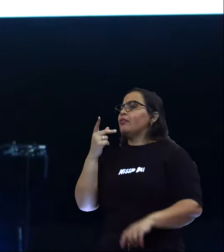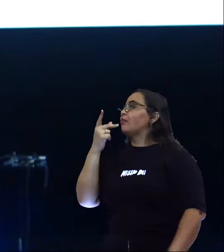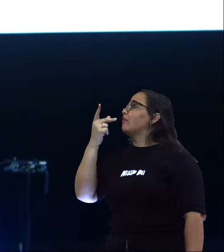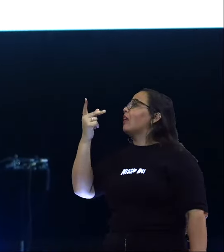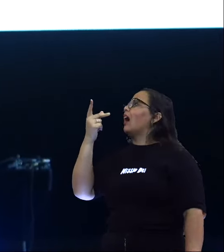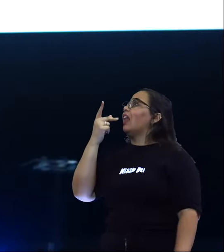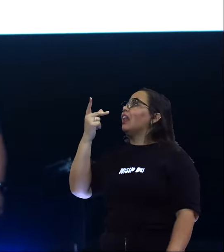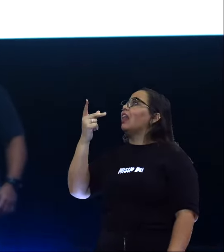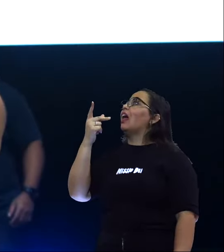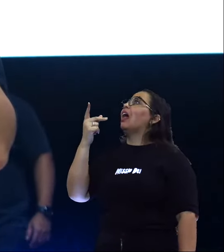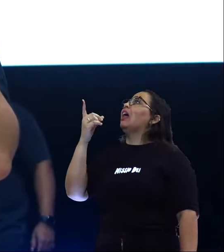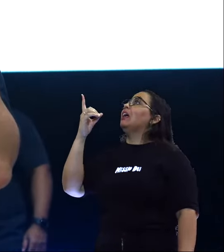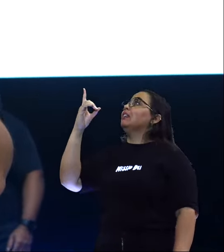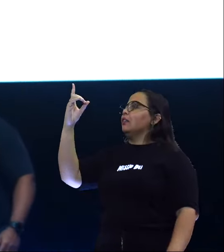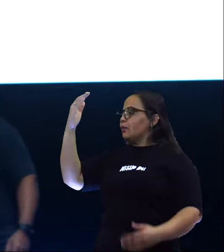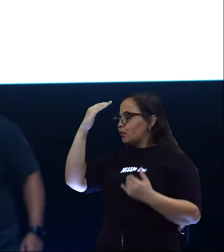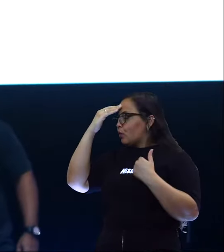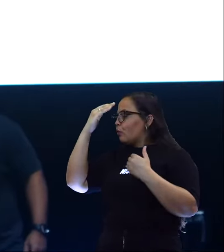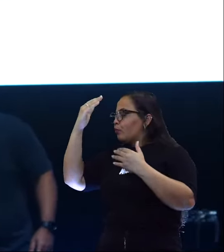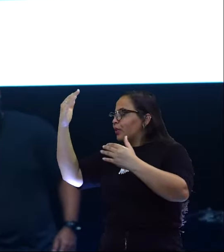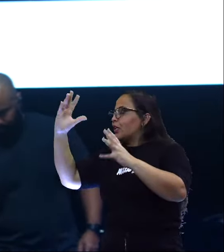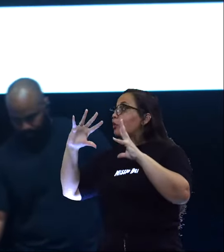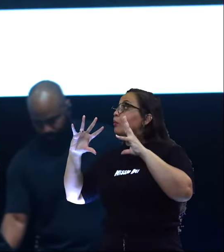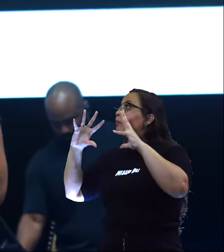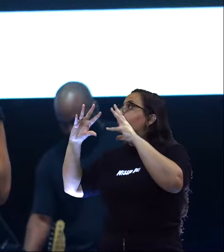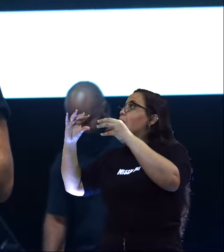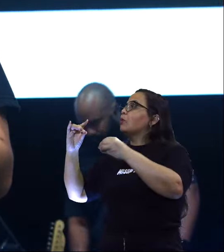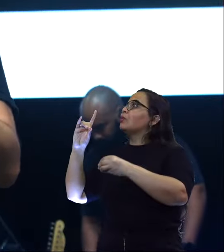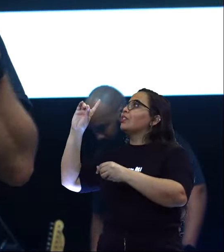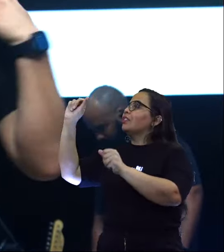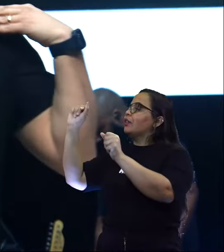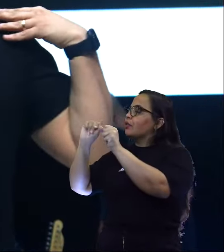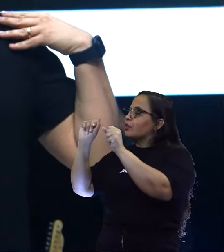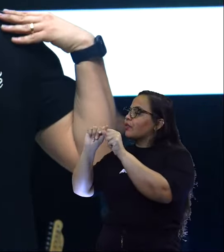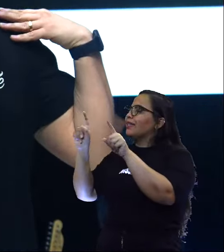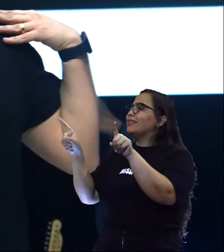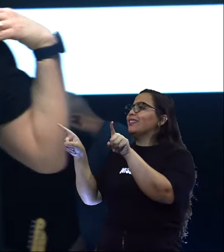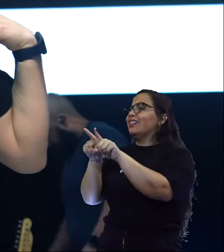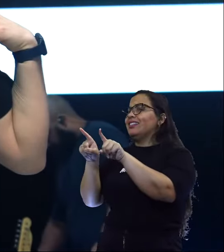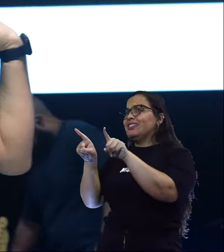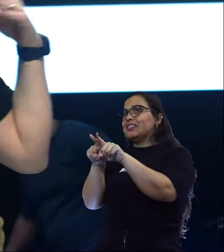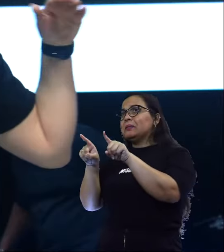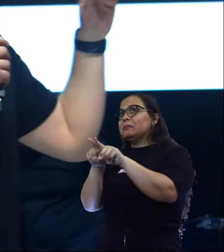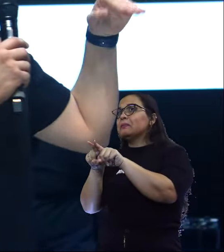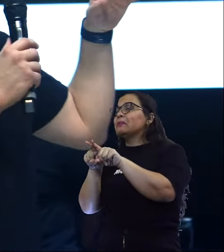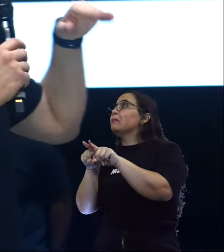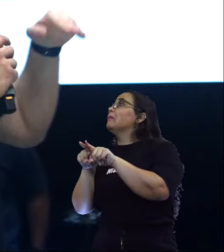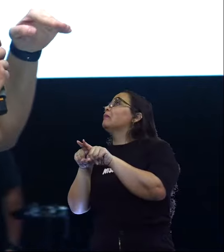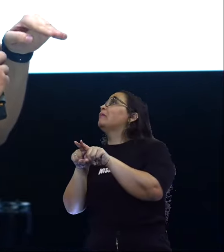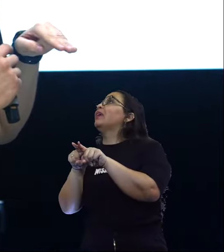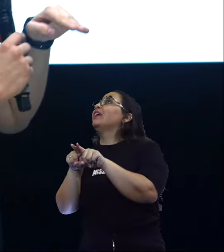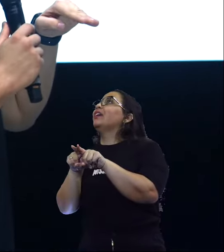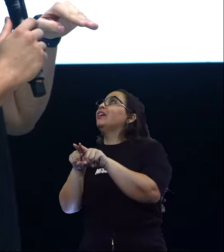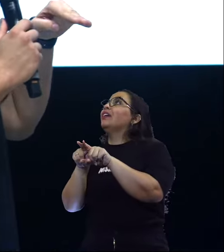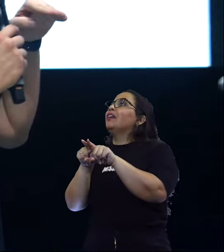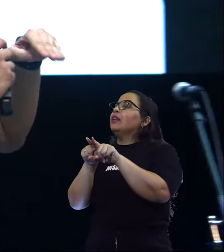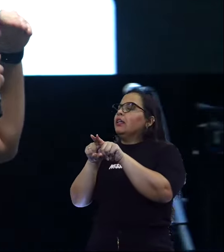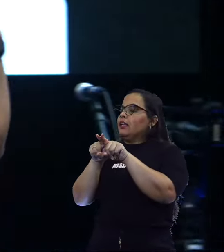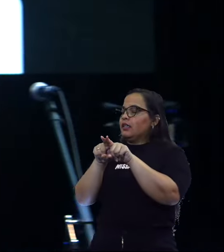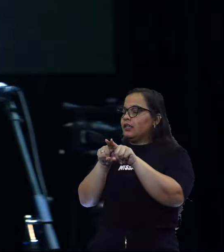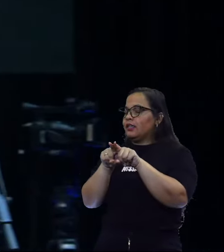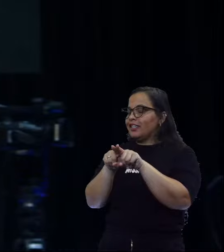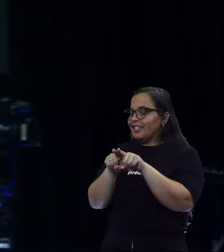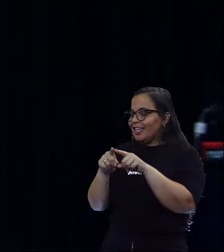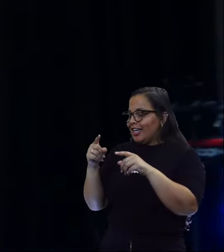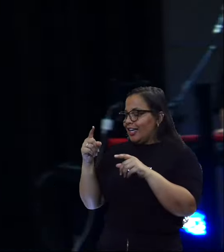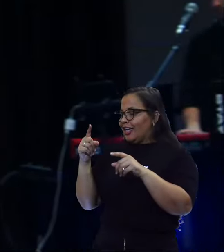Senhor já fez, porque os nossos ombros são os degraus da próxima geração. Nós estamos sobre os ombros, os degraus dessa igreja, que nos trouxeram